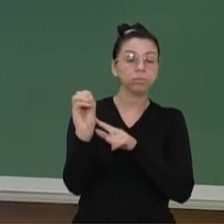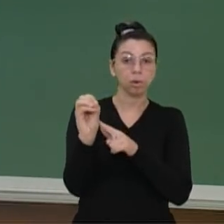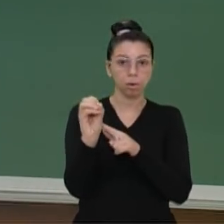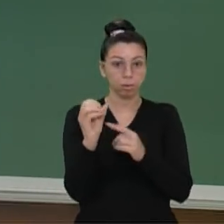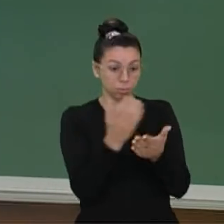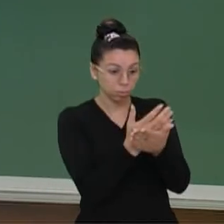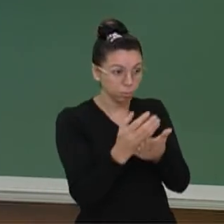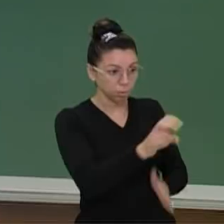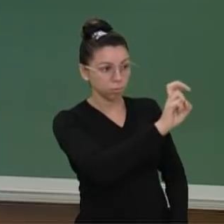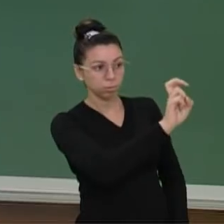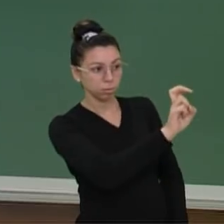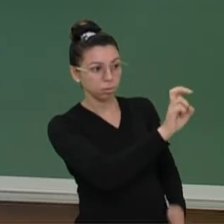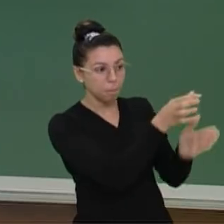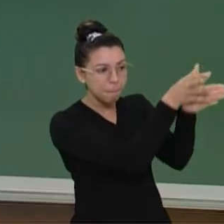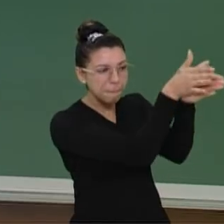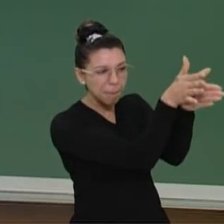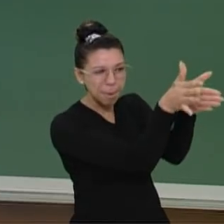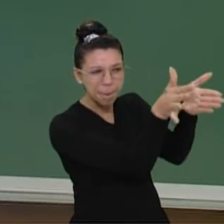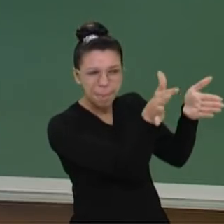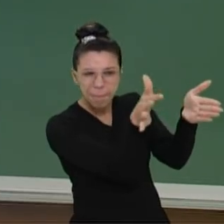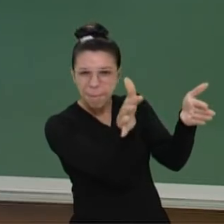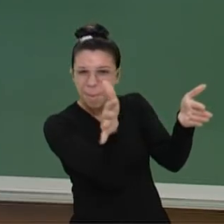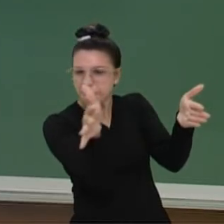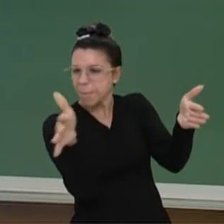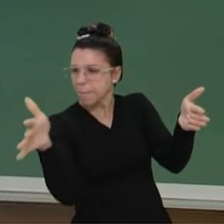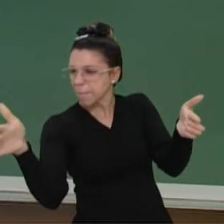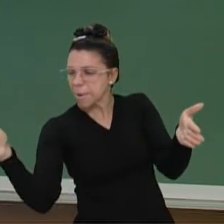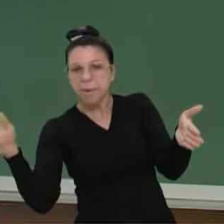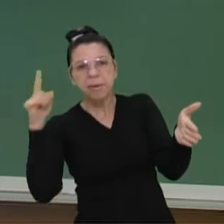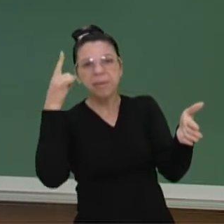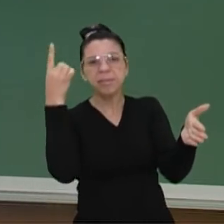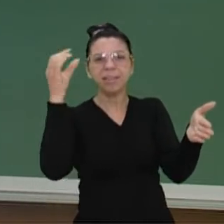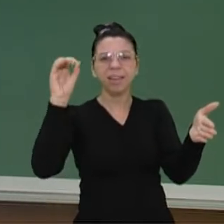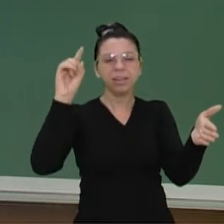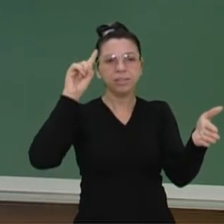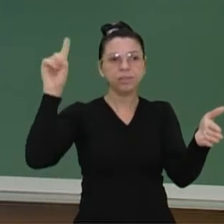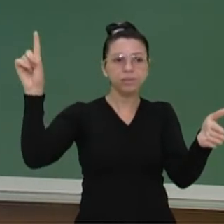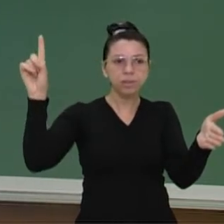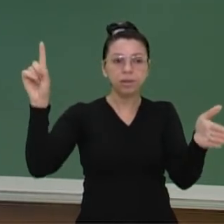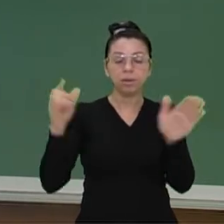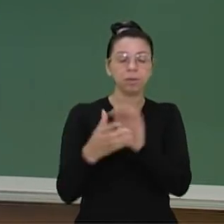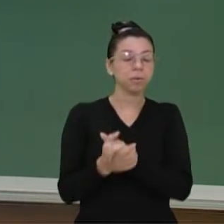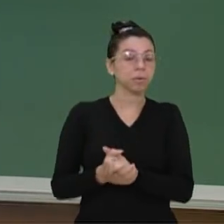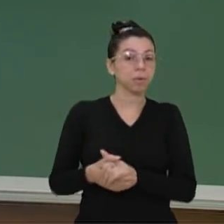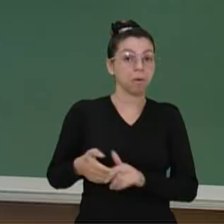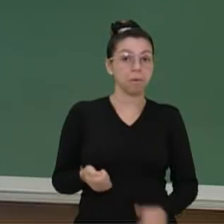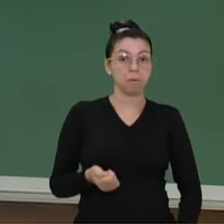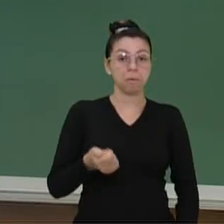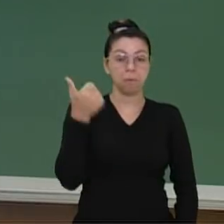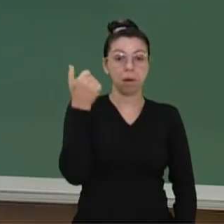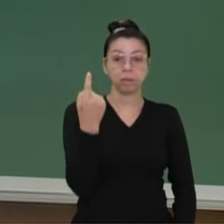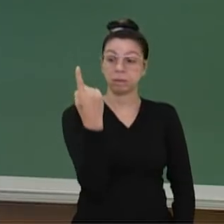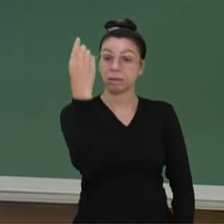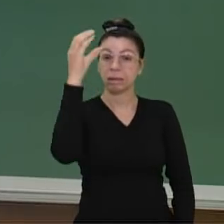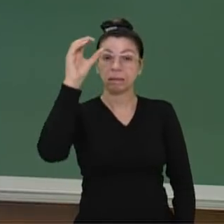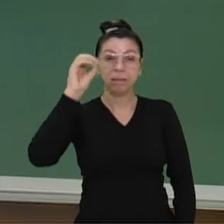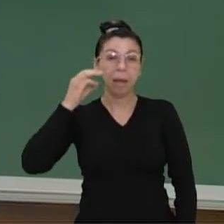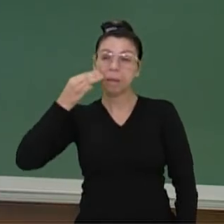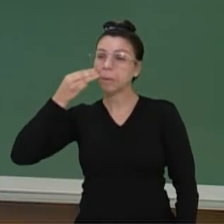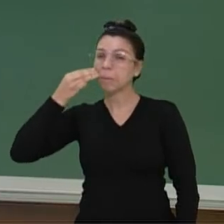com 5. 10 dias depois, mais quase 10 milhões.